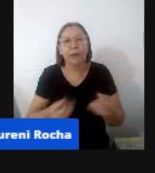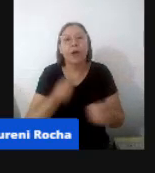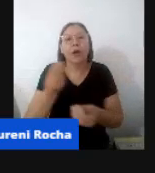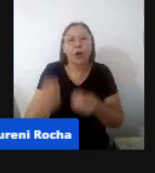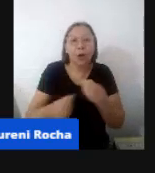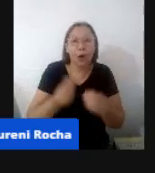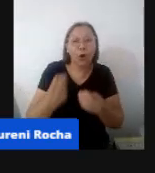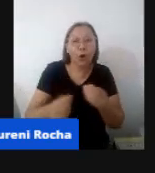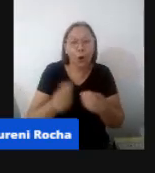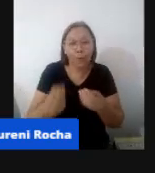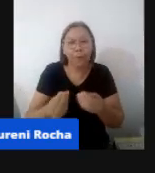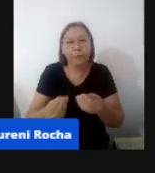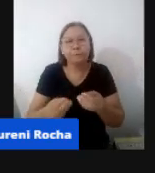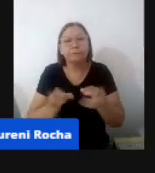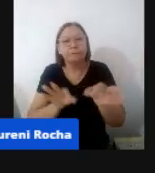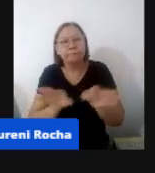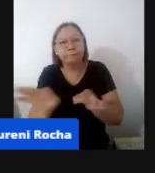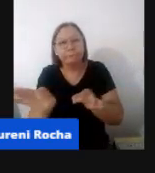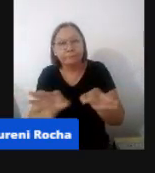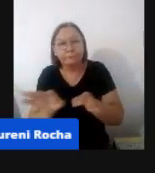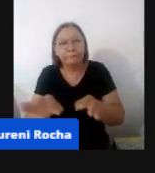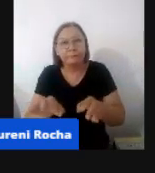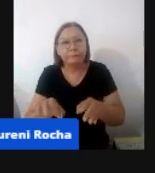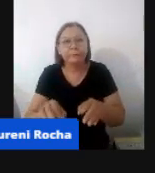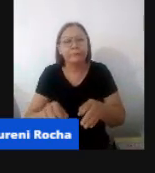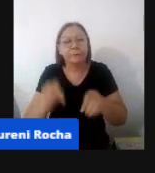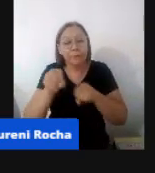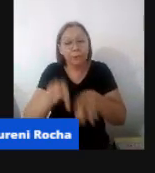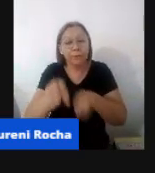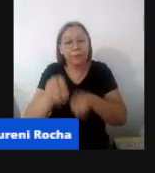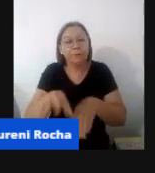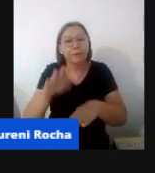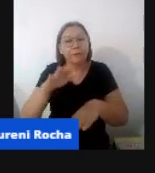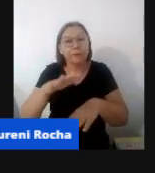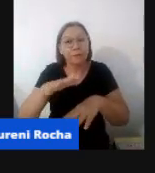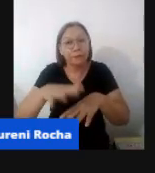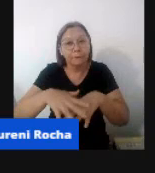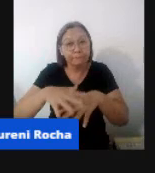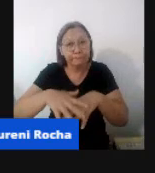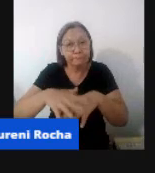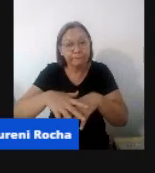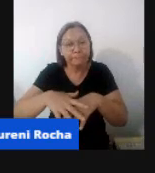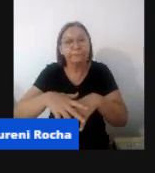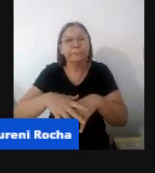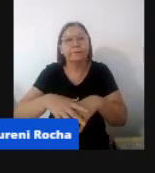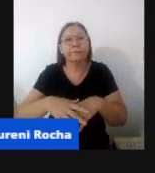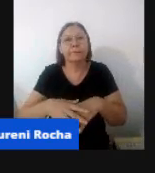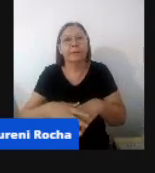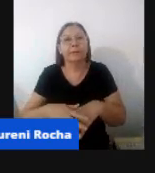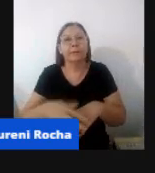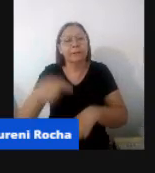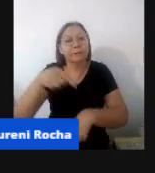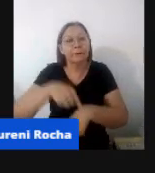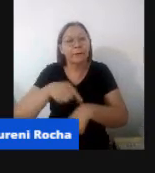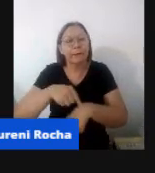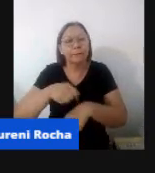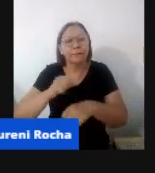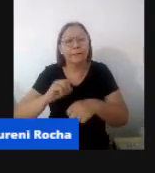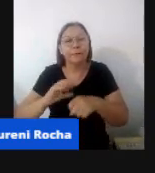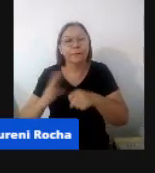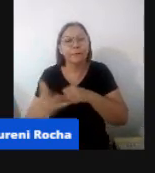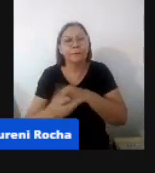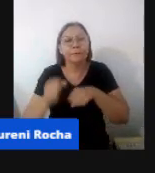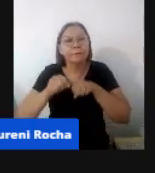em tempos de referencial curricular circunstancial. Então, esse é o nosso tema que nós temos para dialogar